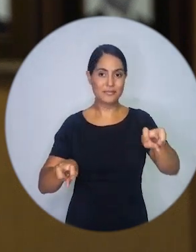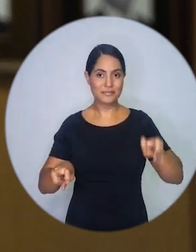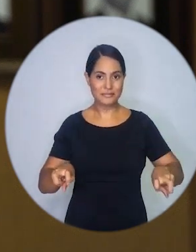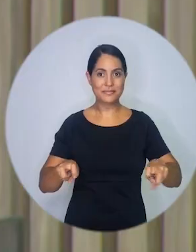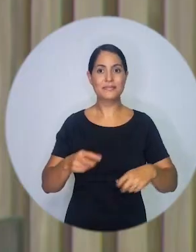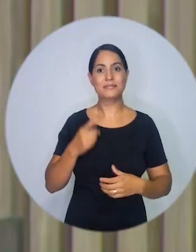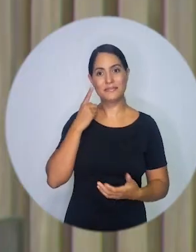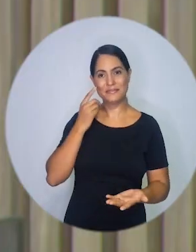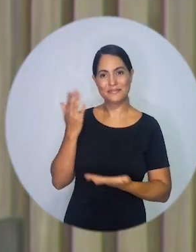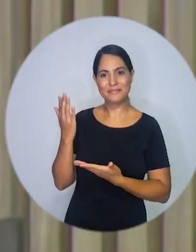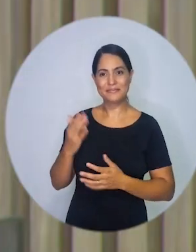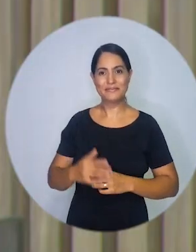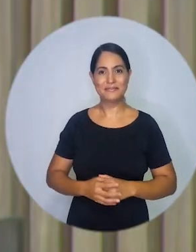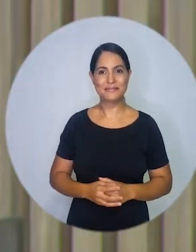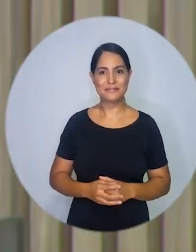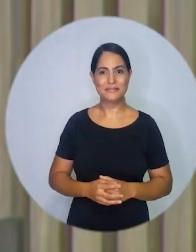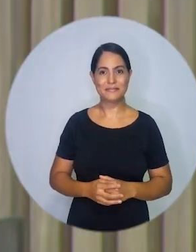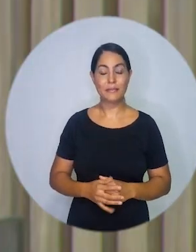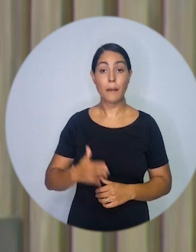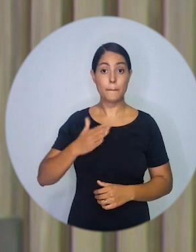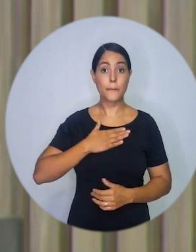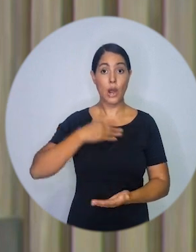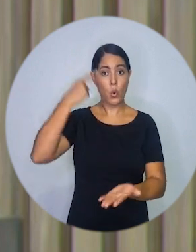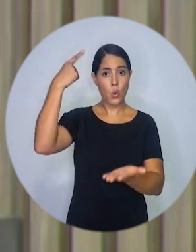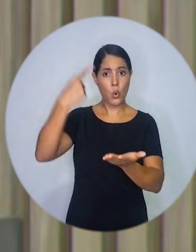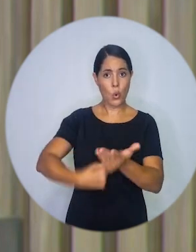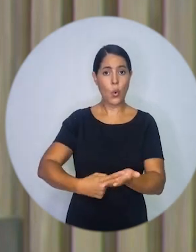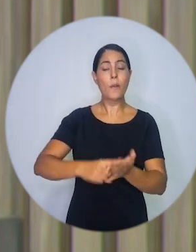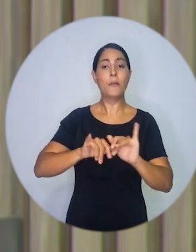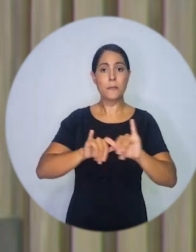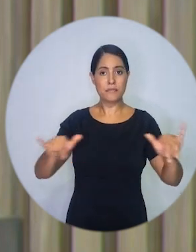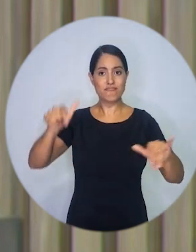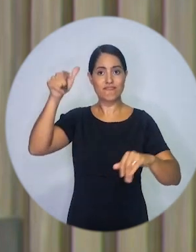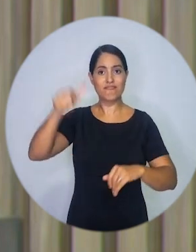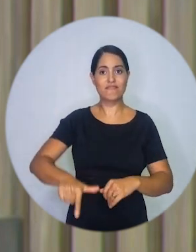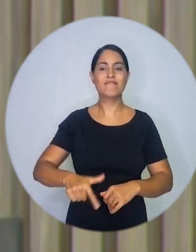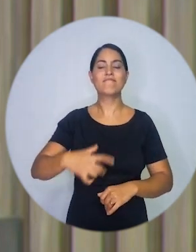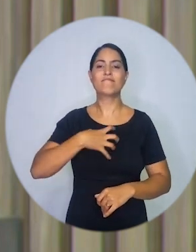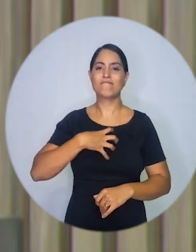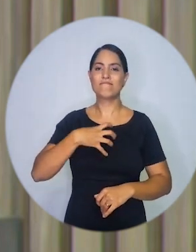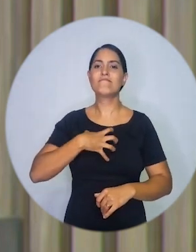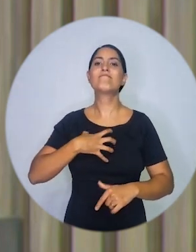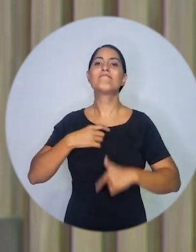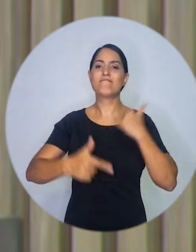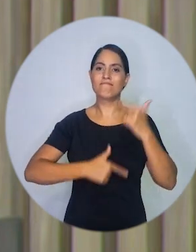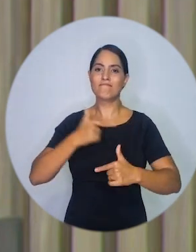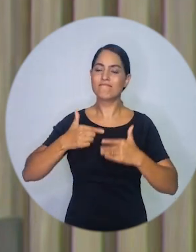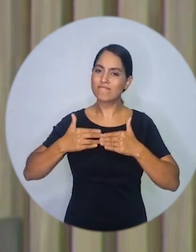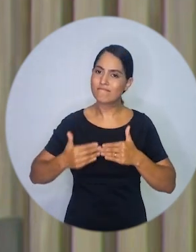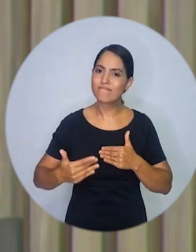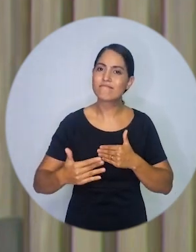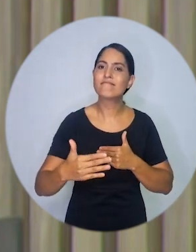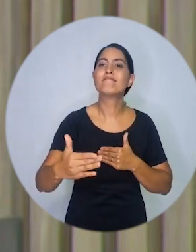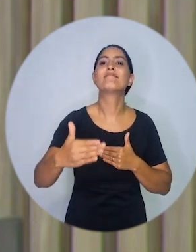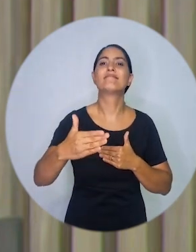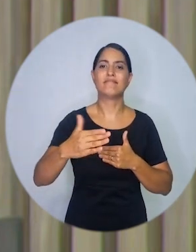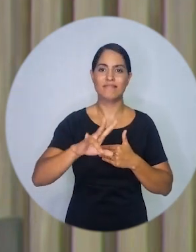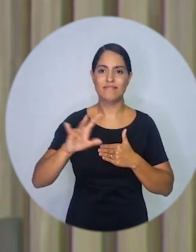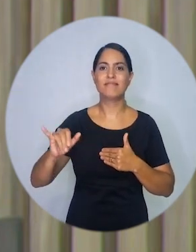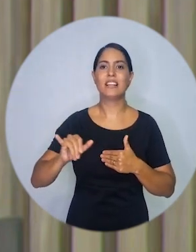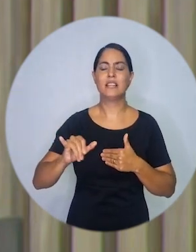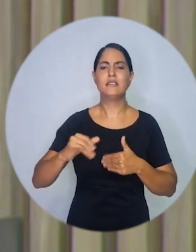à classe. Eu gostaria apenas de reafirmar o meu compromisso de seguir trabalhando pela